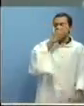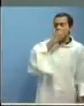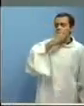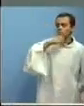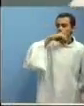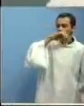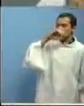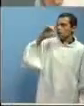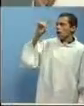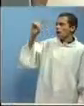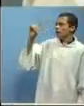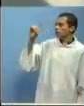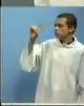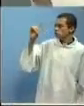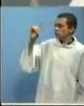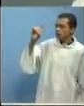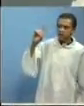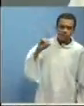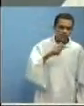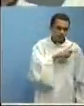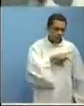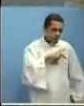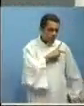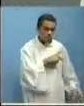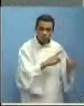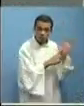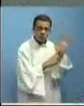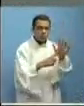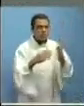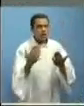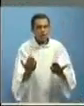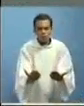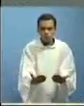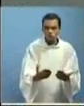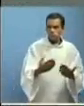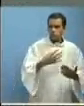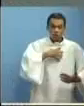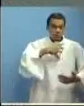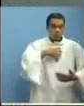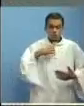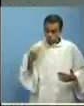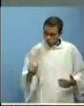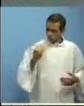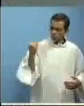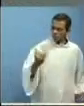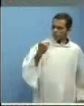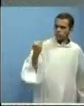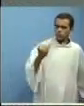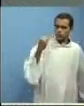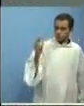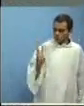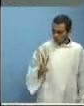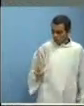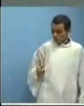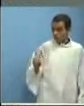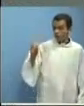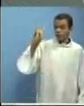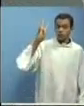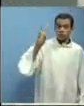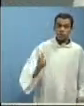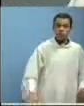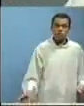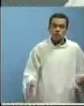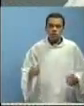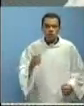E São Paulo aplica isso na festa de hoje, de modo tão profundo para nós, com os versículos que encerram Mulheres,